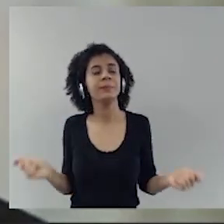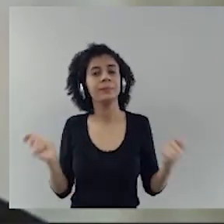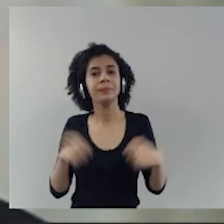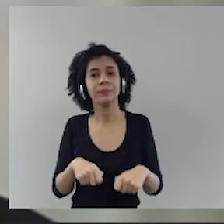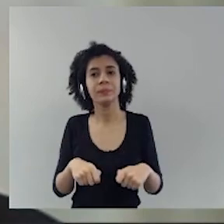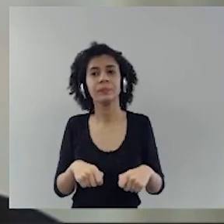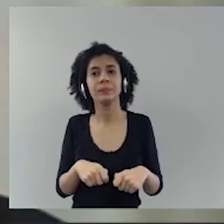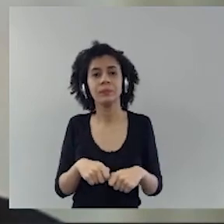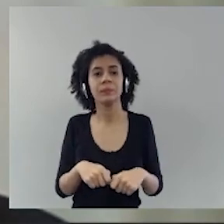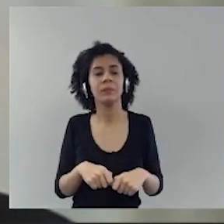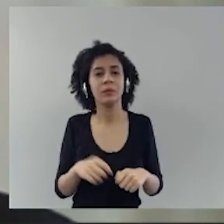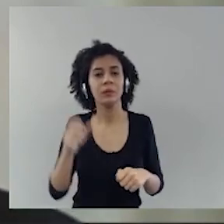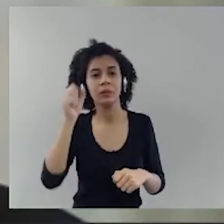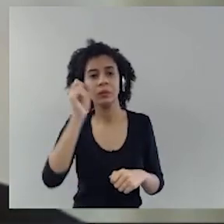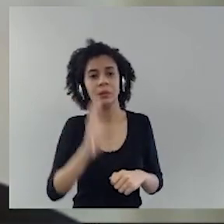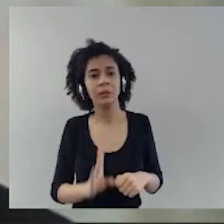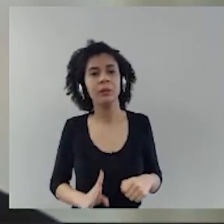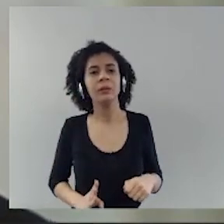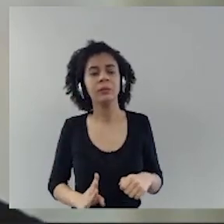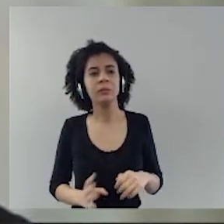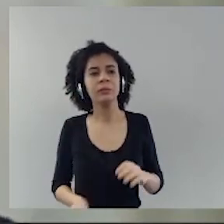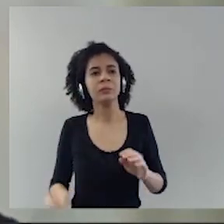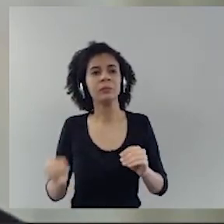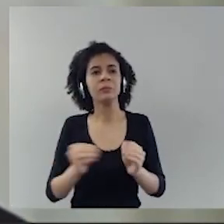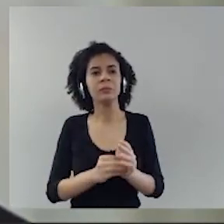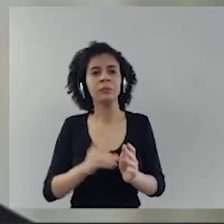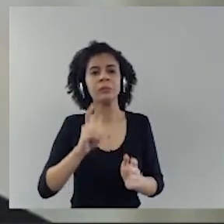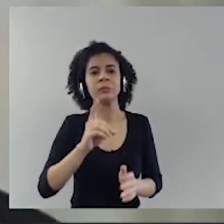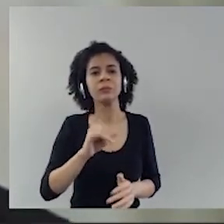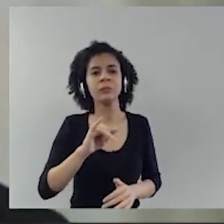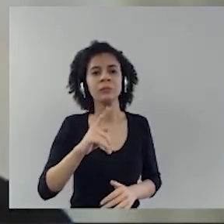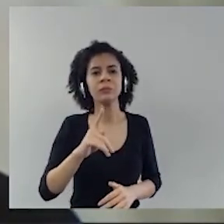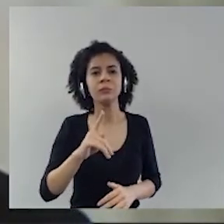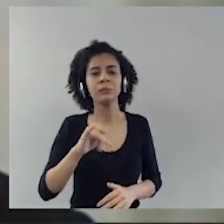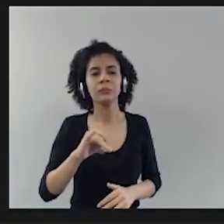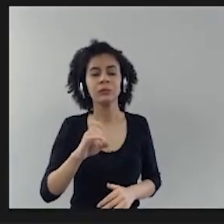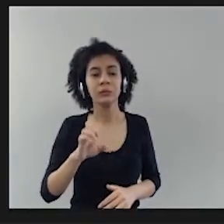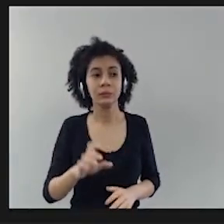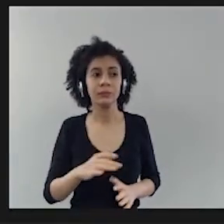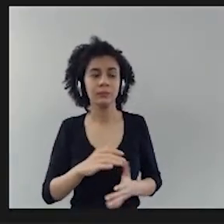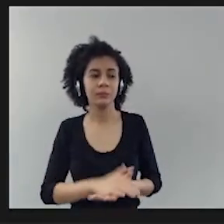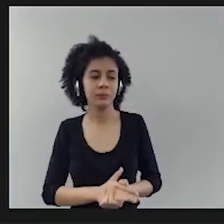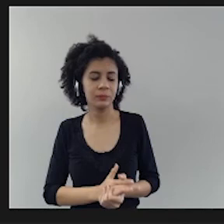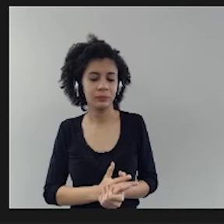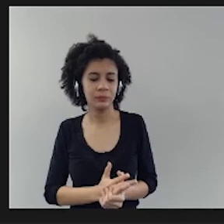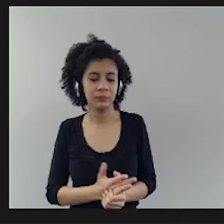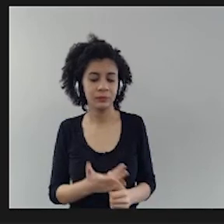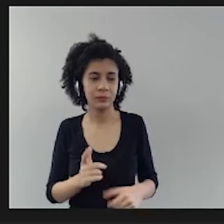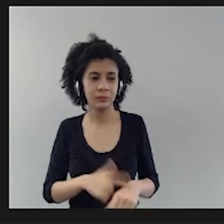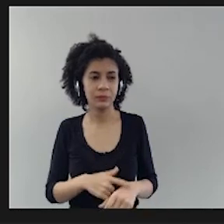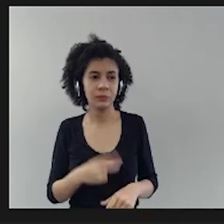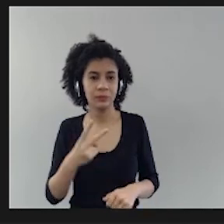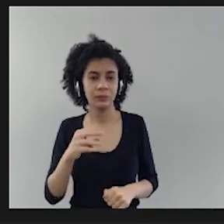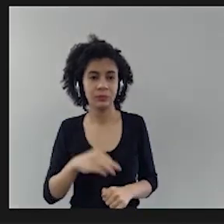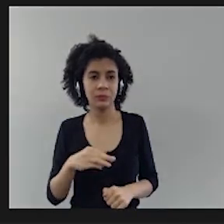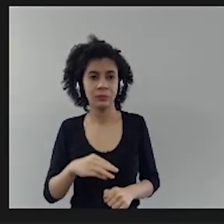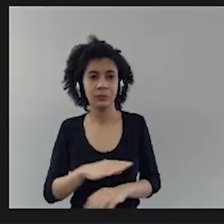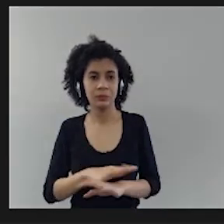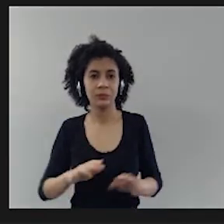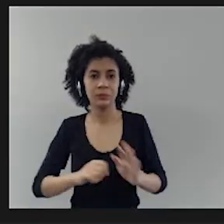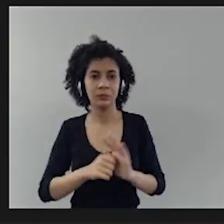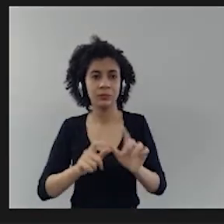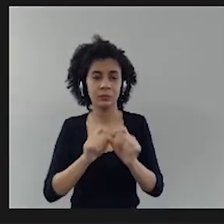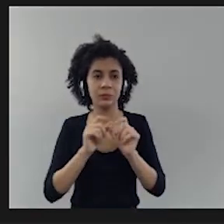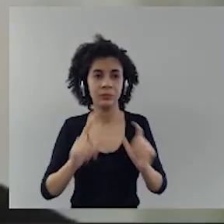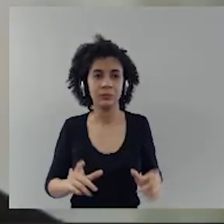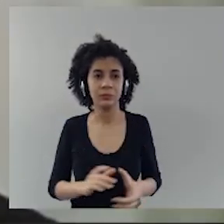possibilidade de o brasil aderir ao dip ei e também pois não nós temos dois minutos